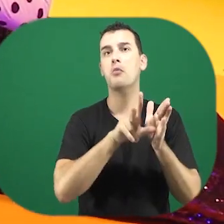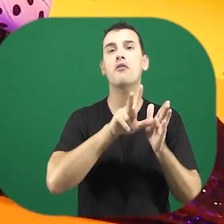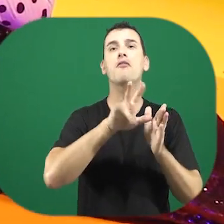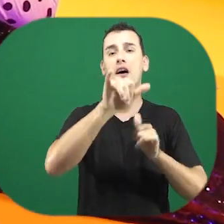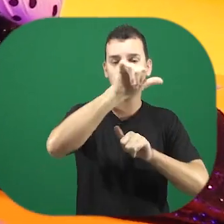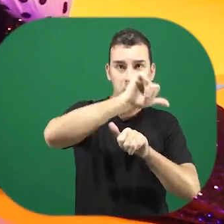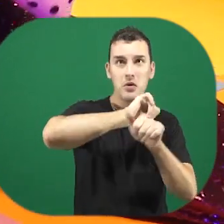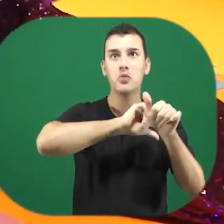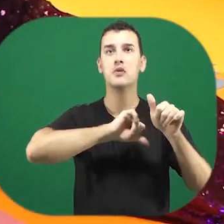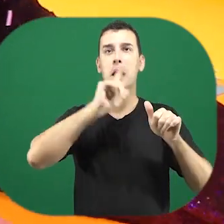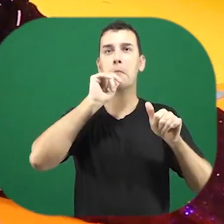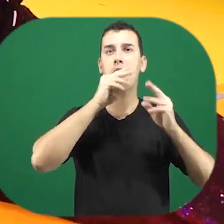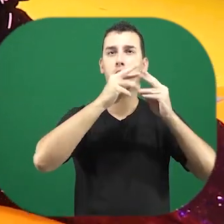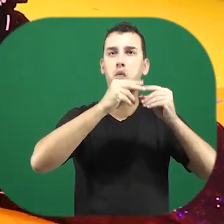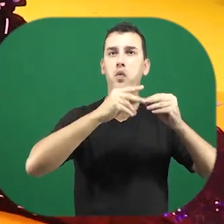mar.